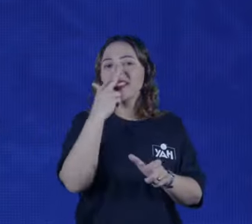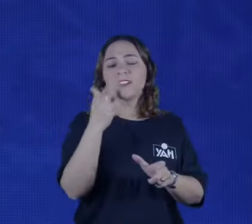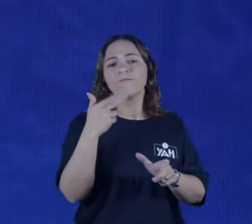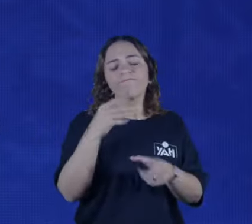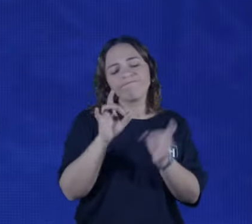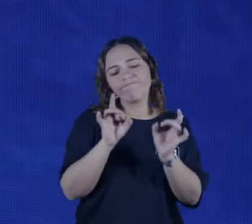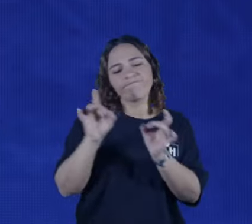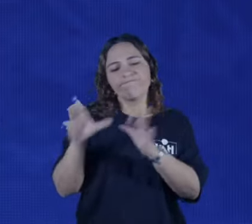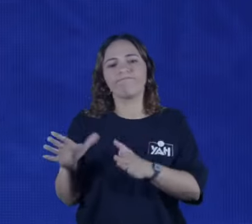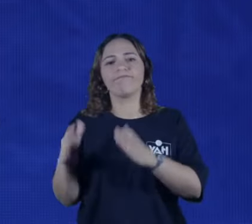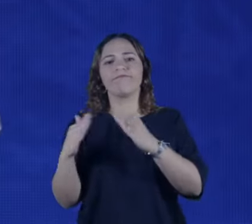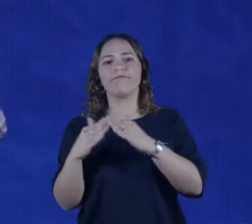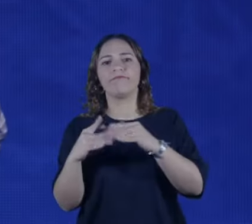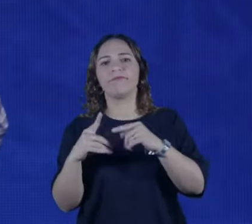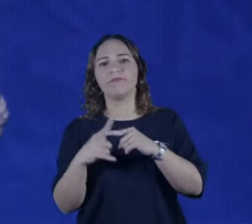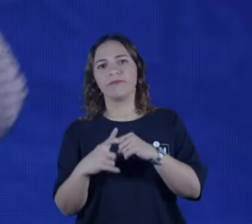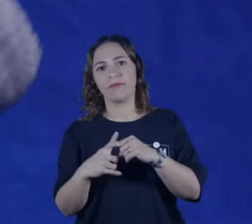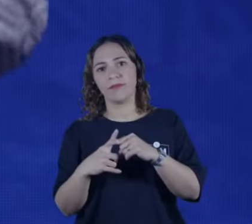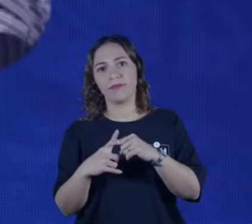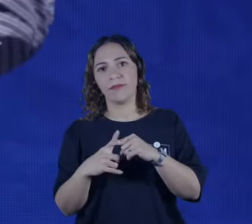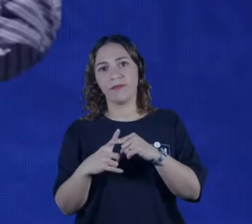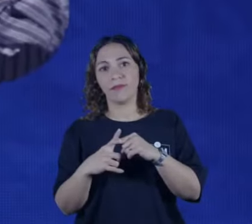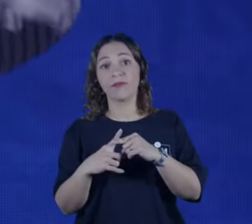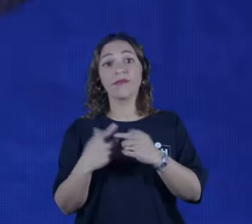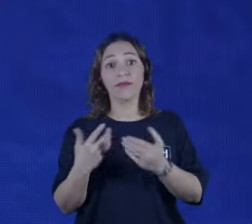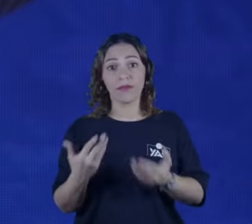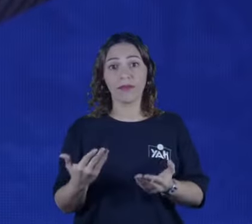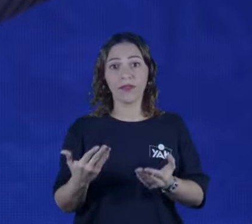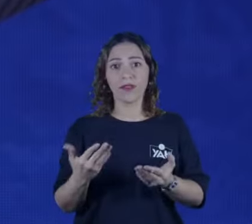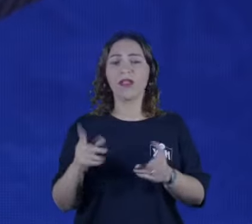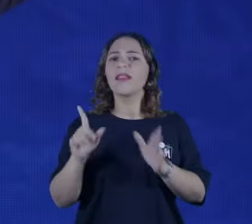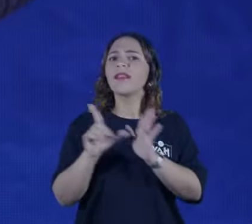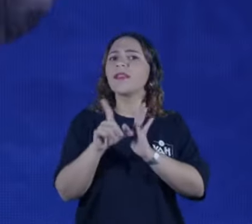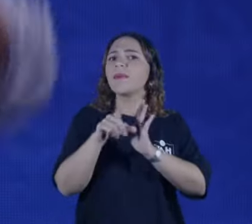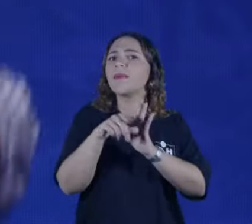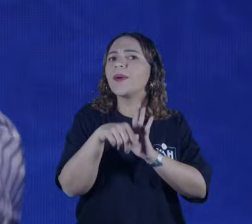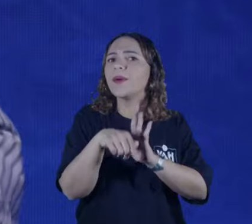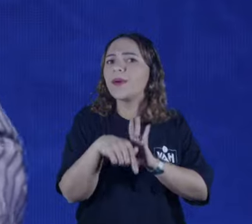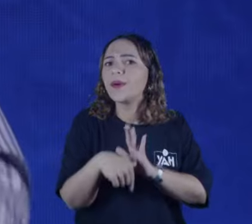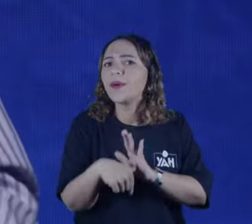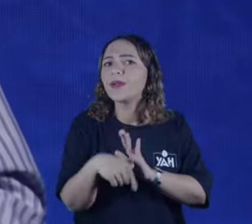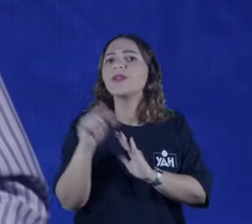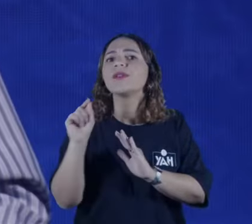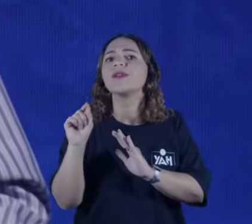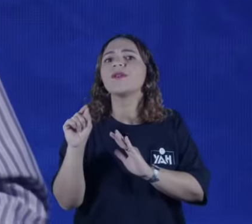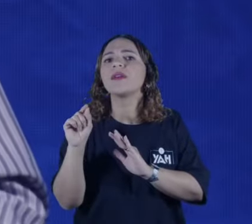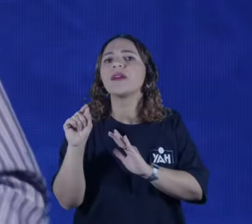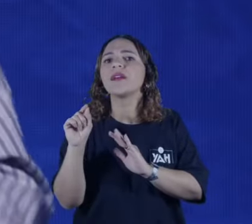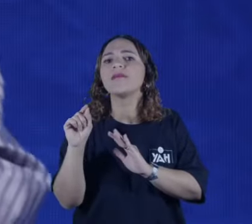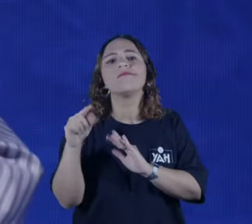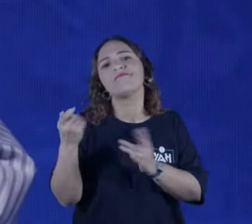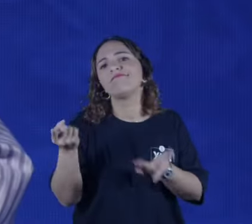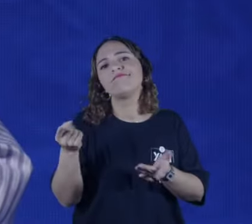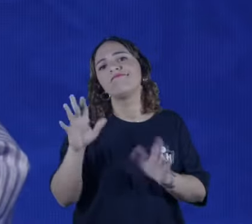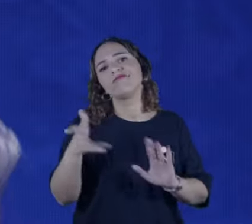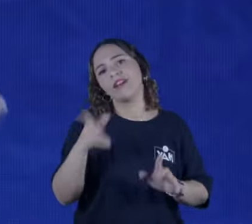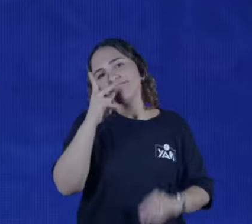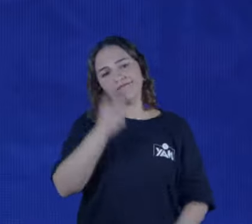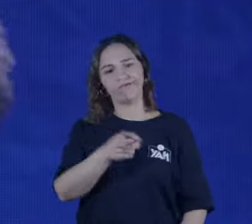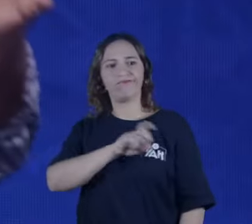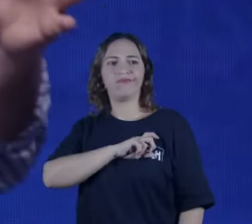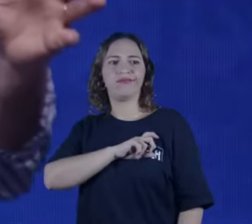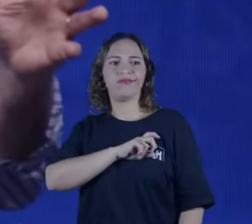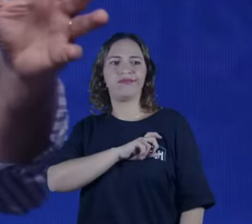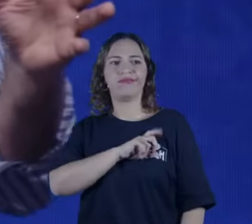abandonando a igreja, e abandonando a igreja, depois estavam apostatando. Então, a